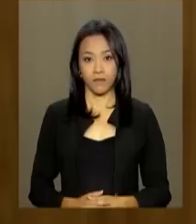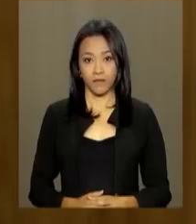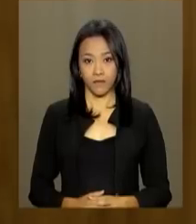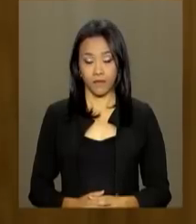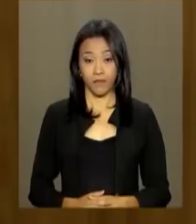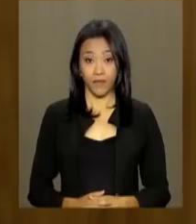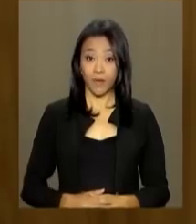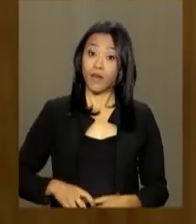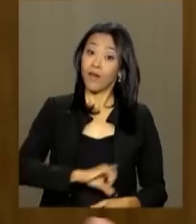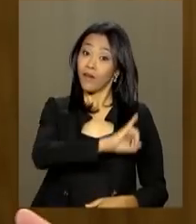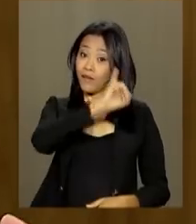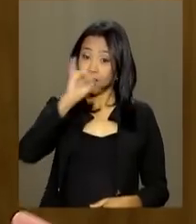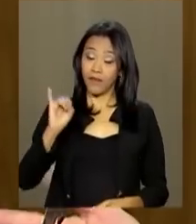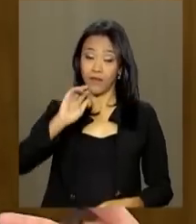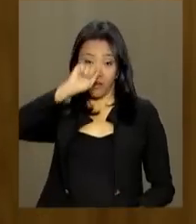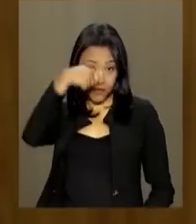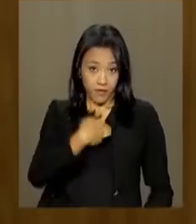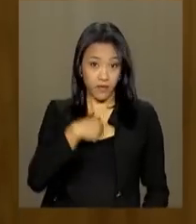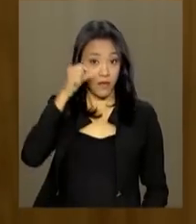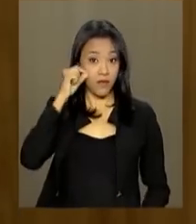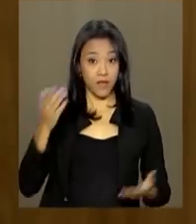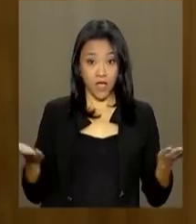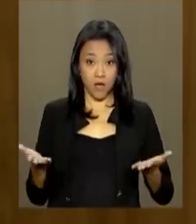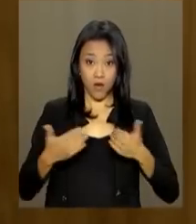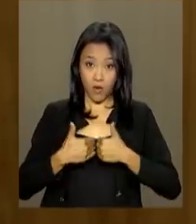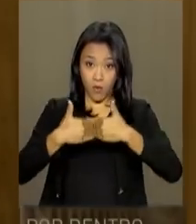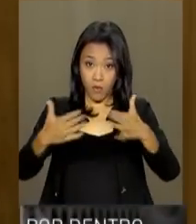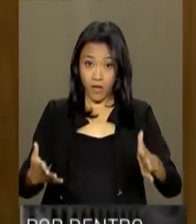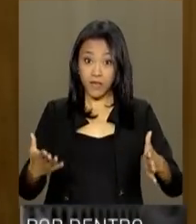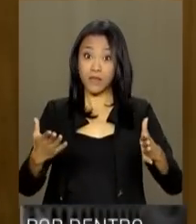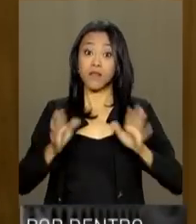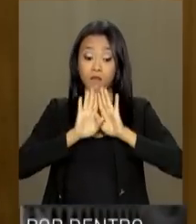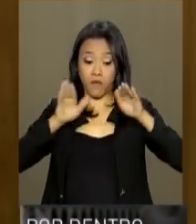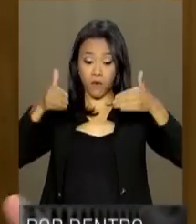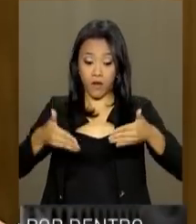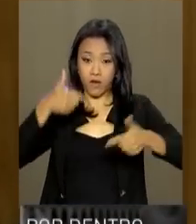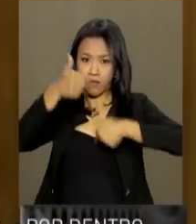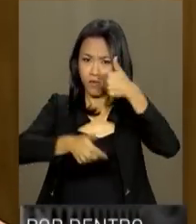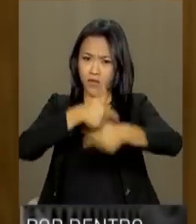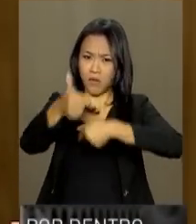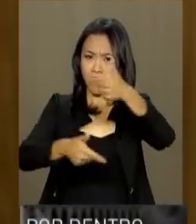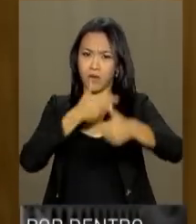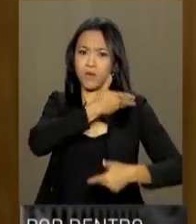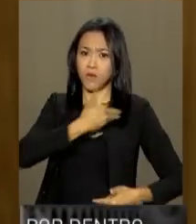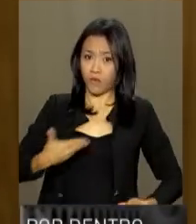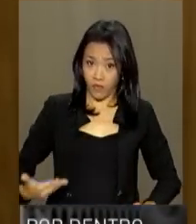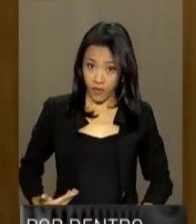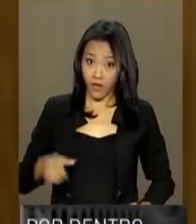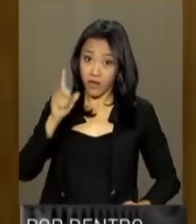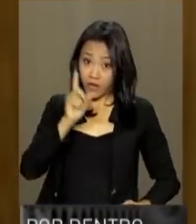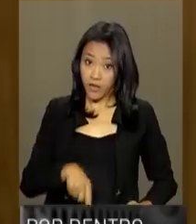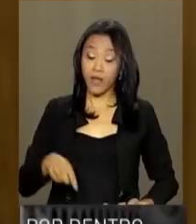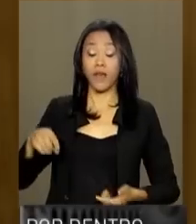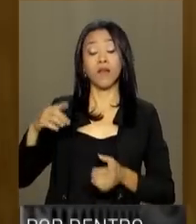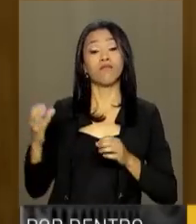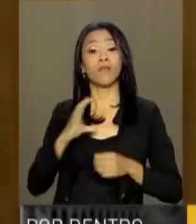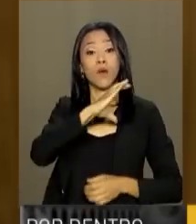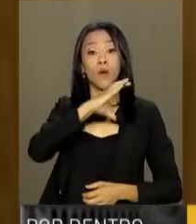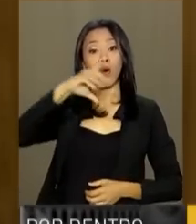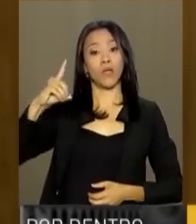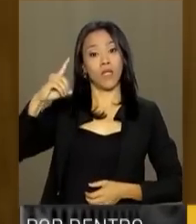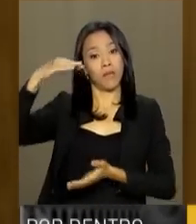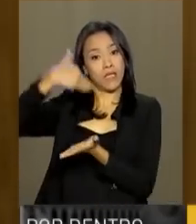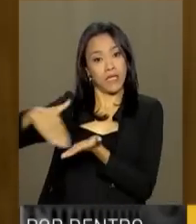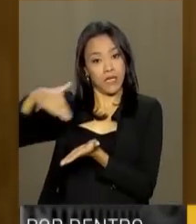olá eu sou o cara bate e começa a partir de agora o programa por dentro do governo produzido e coordenado pela secom secretaria de comunicação social